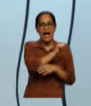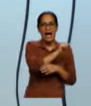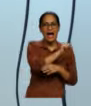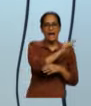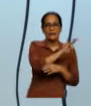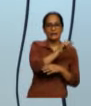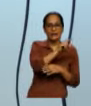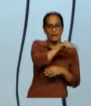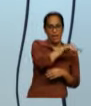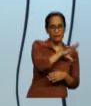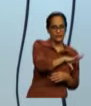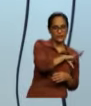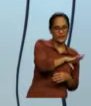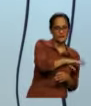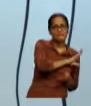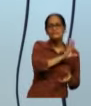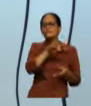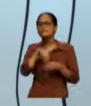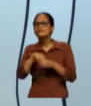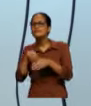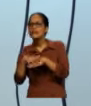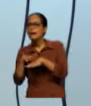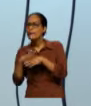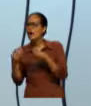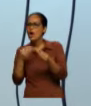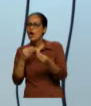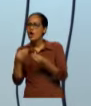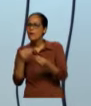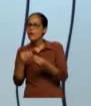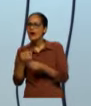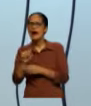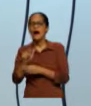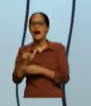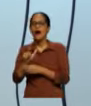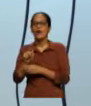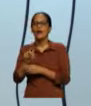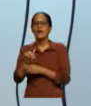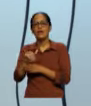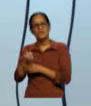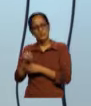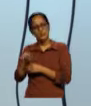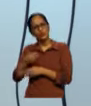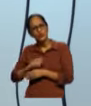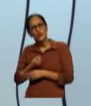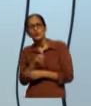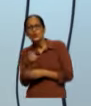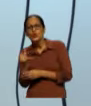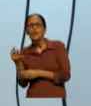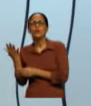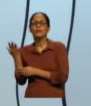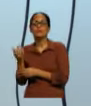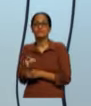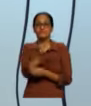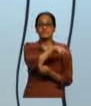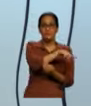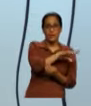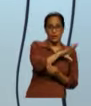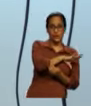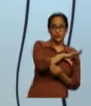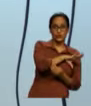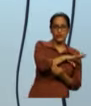alfabeto, certo? O nosso alfabeto tem aquelas letras todas, são as 26 letras.